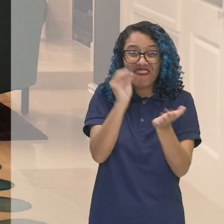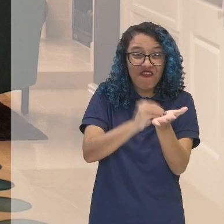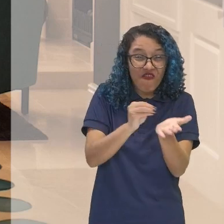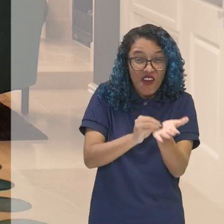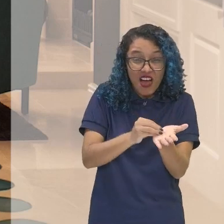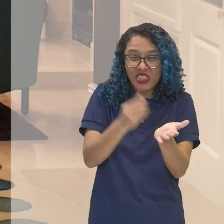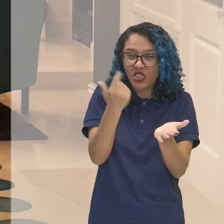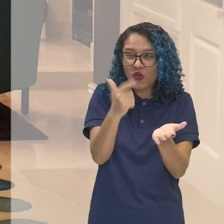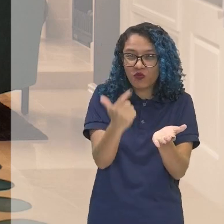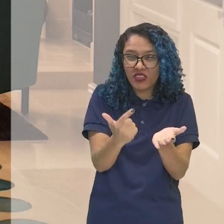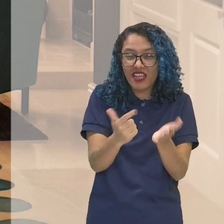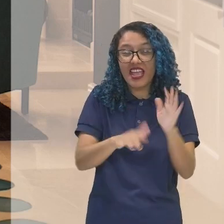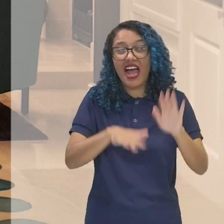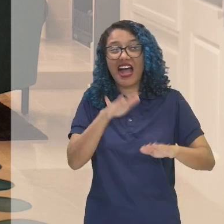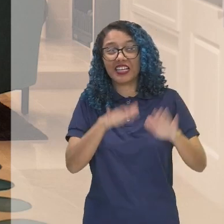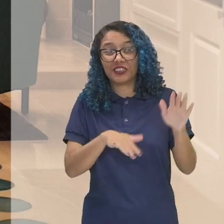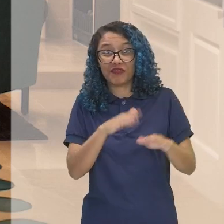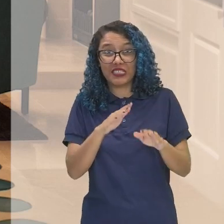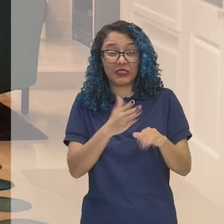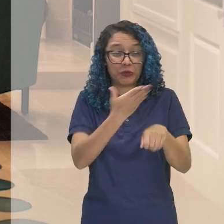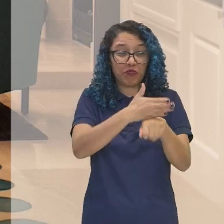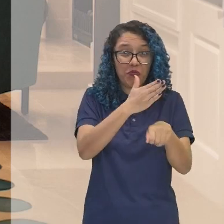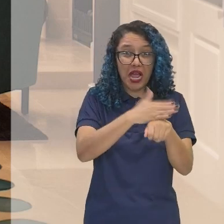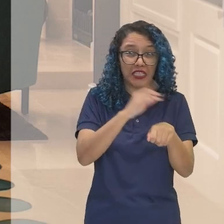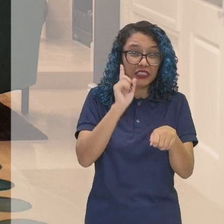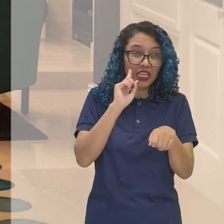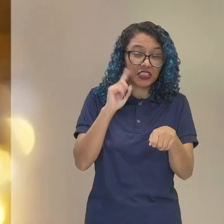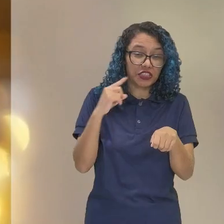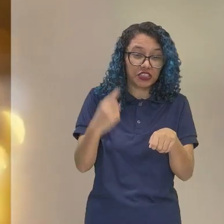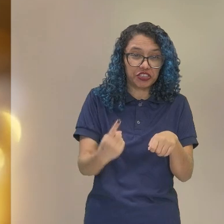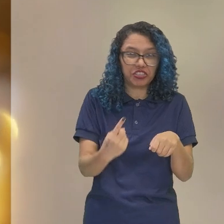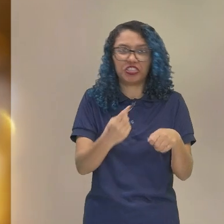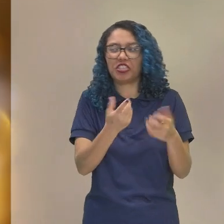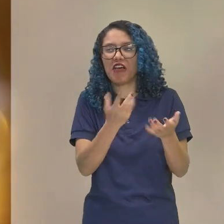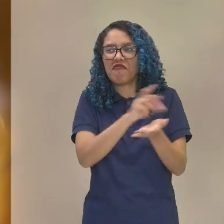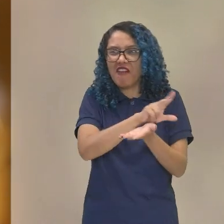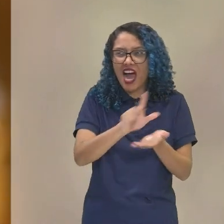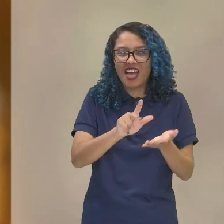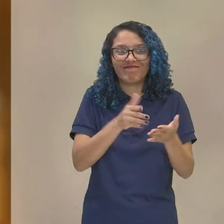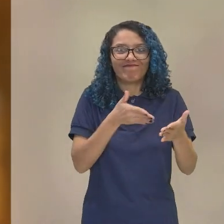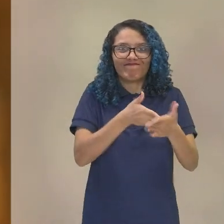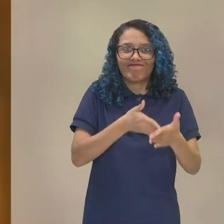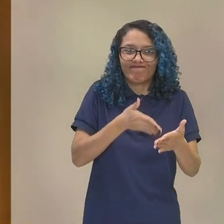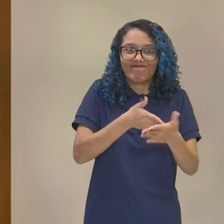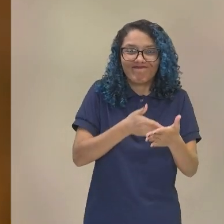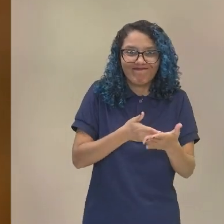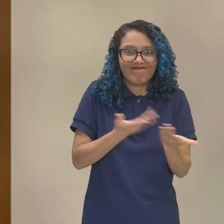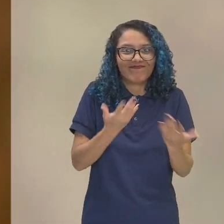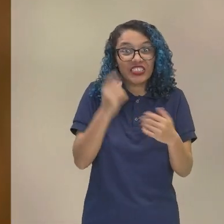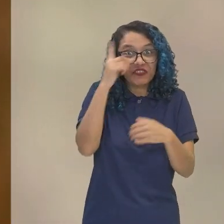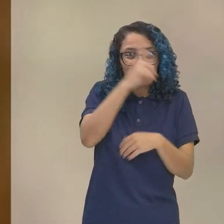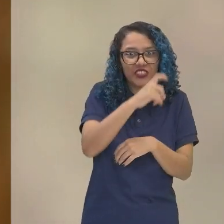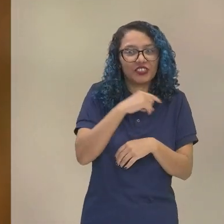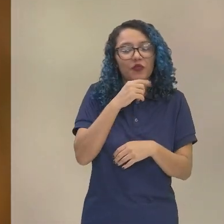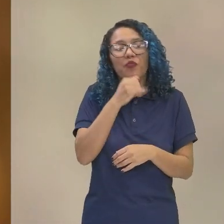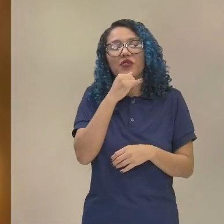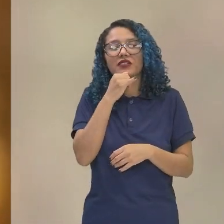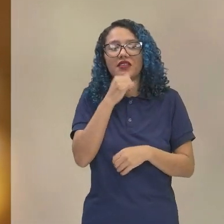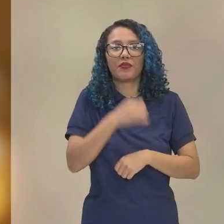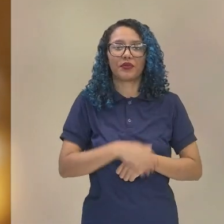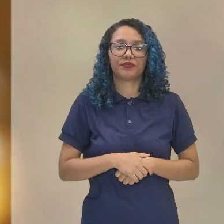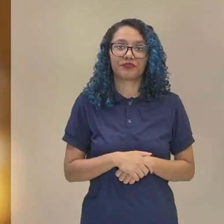de realizar praticamente todas as tarefas diárias. Por exemplo, o funcionamento